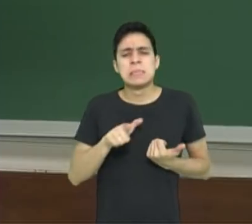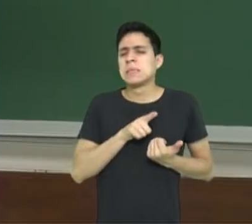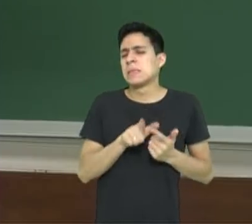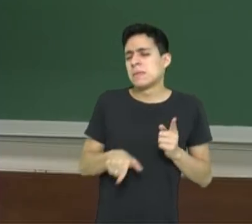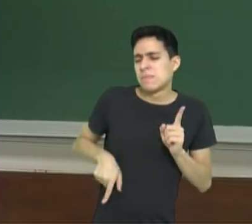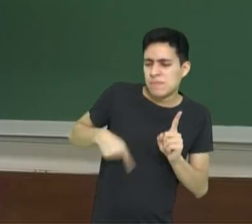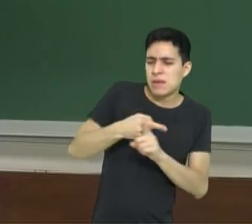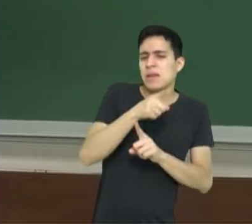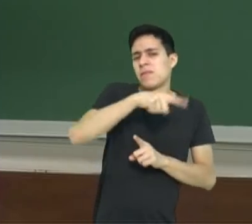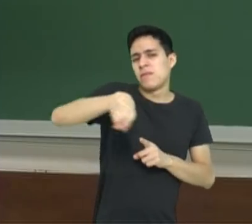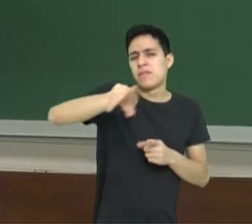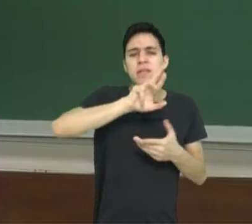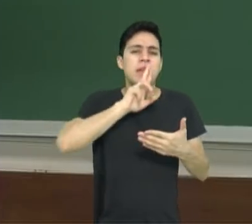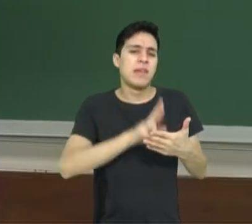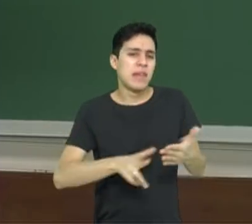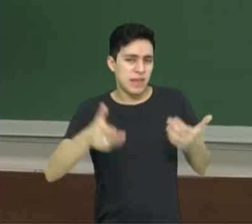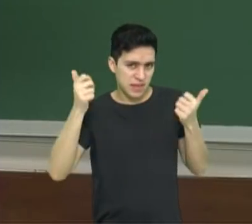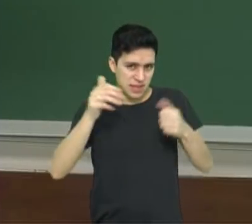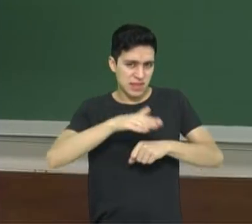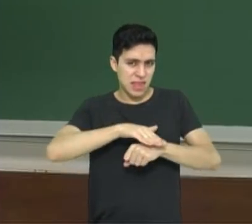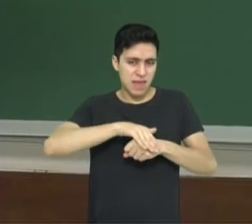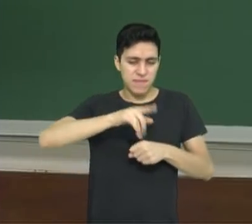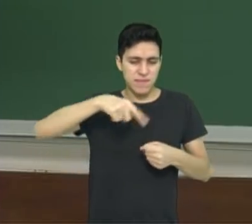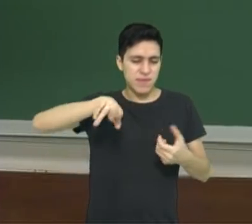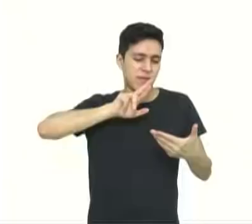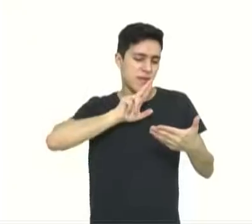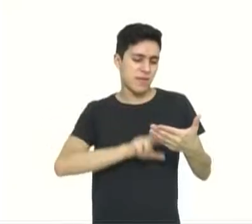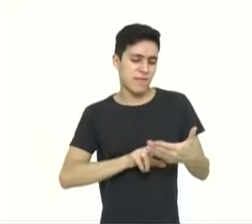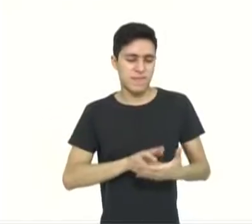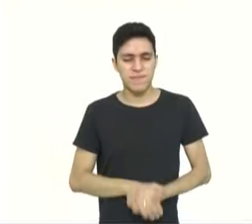uma coisinha para fazer no final. Então, tempo para você resolver.